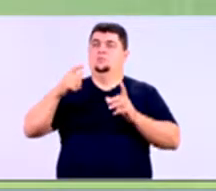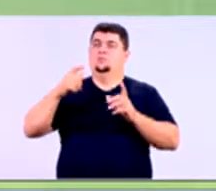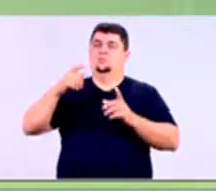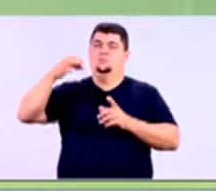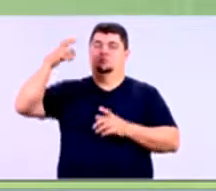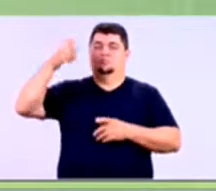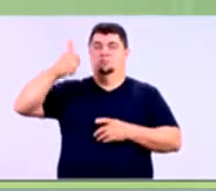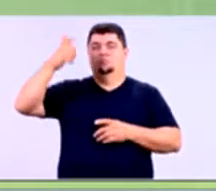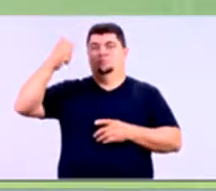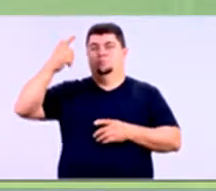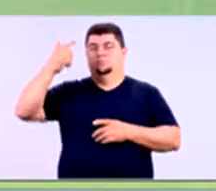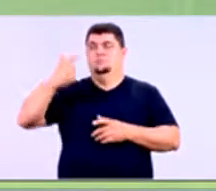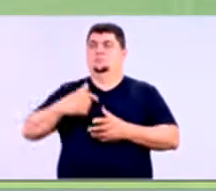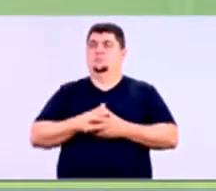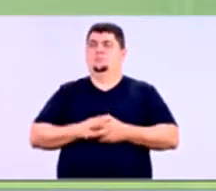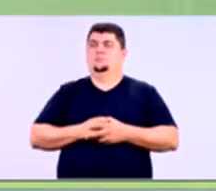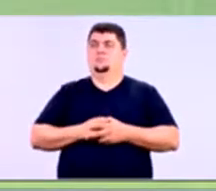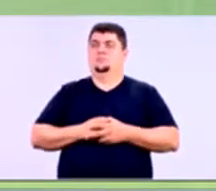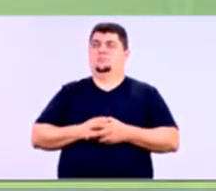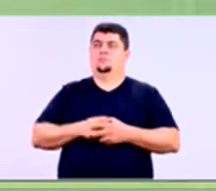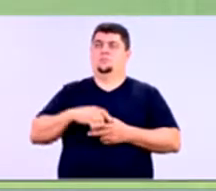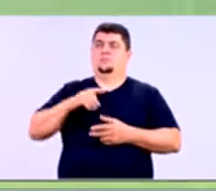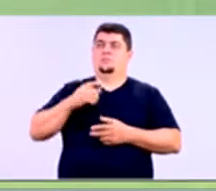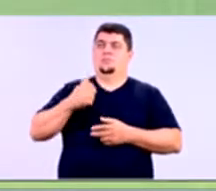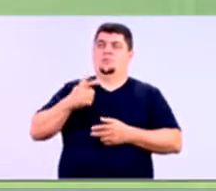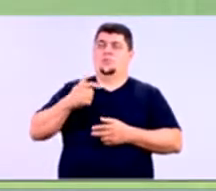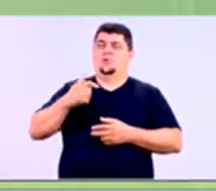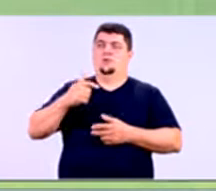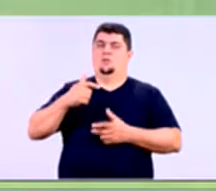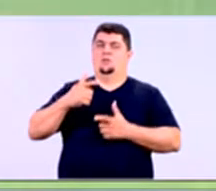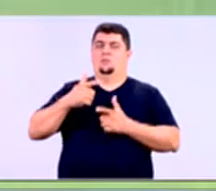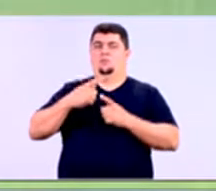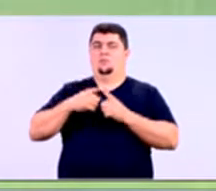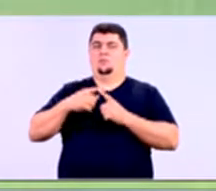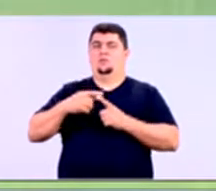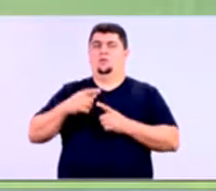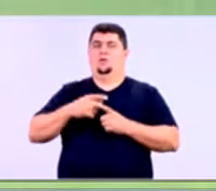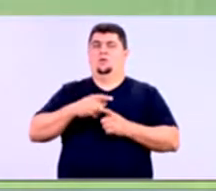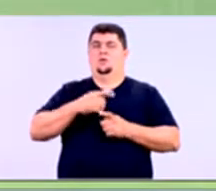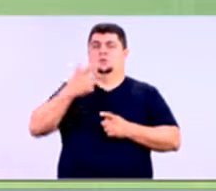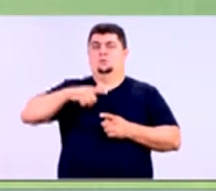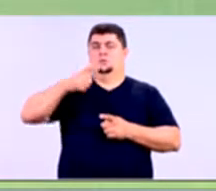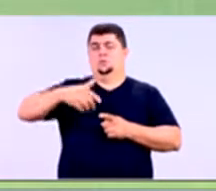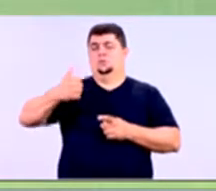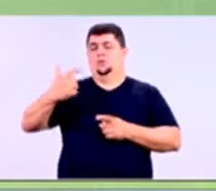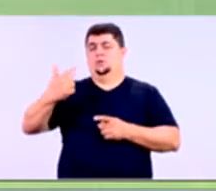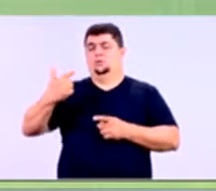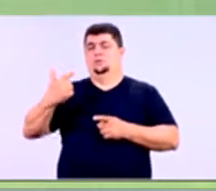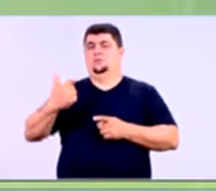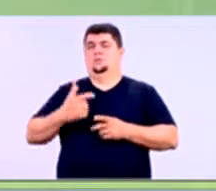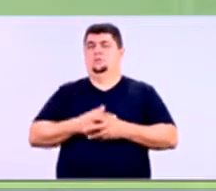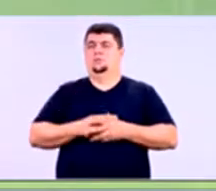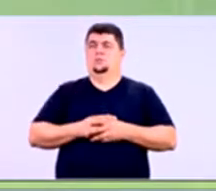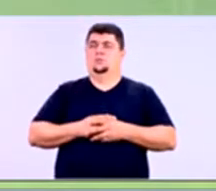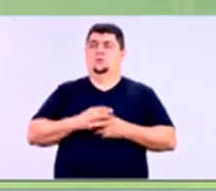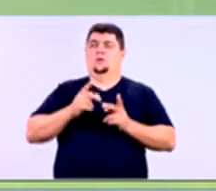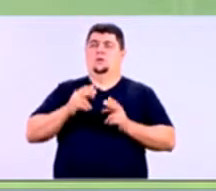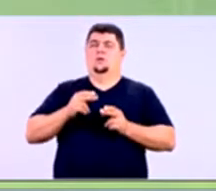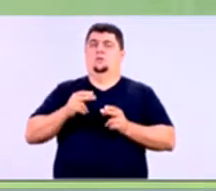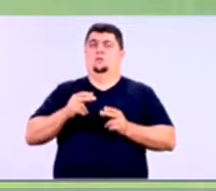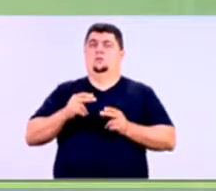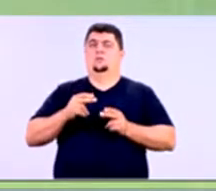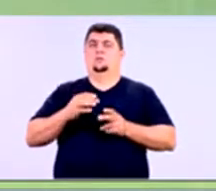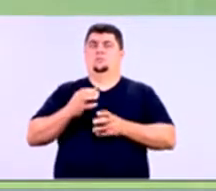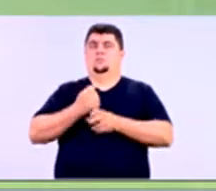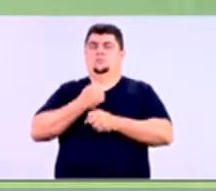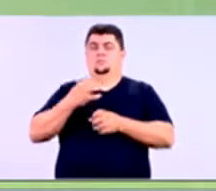Potência. Então, vou pegar 1,025 vezes 1,025, 12 vezes. É como se eu estivesse capitalizando